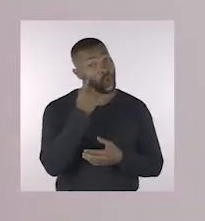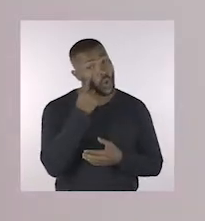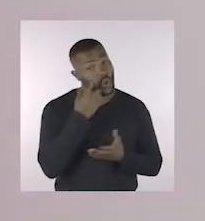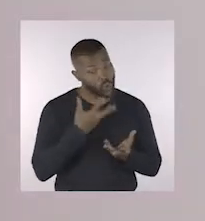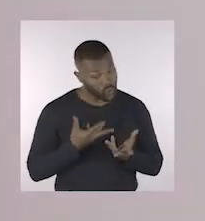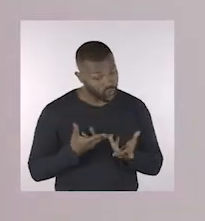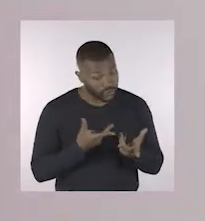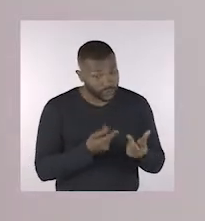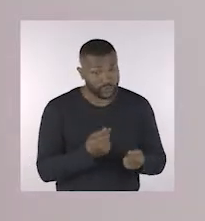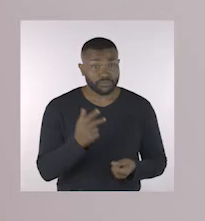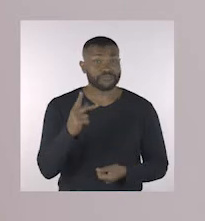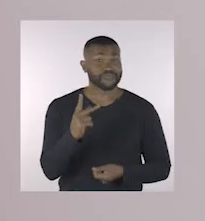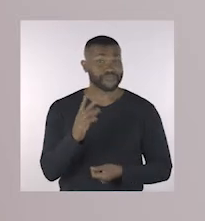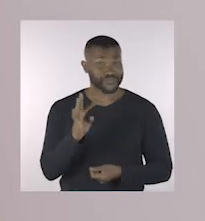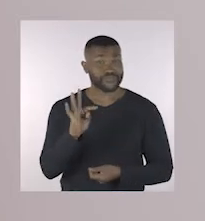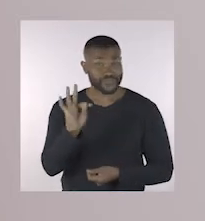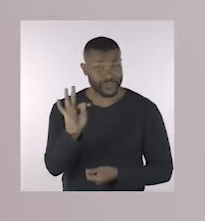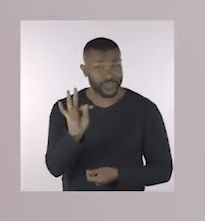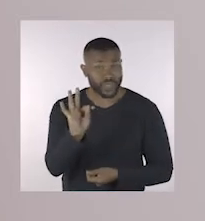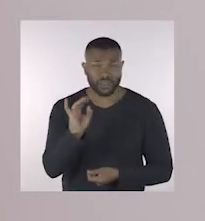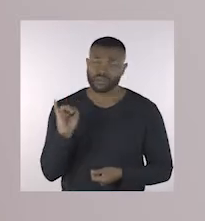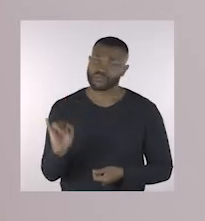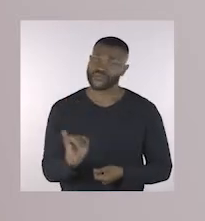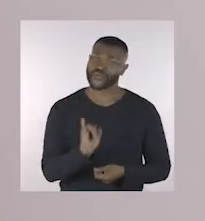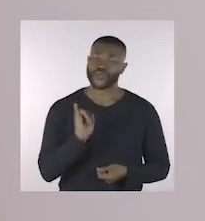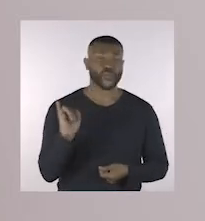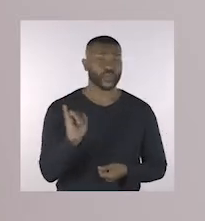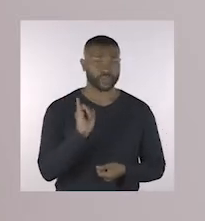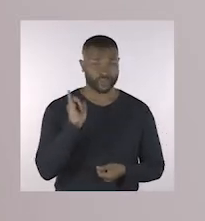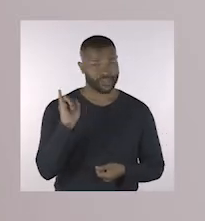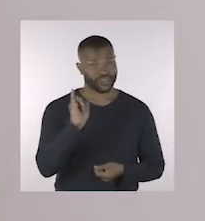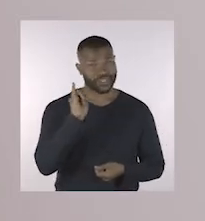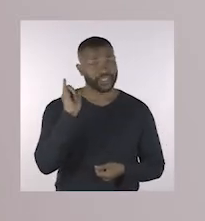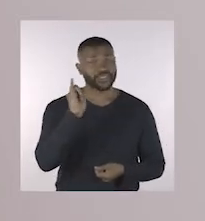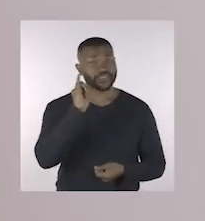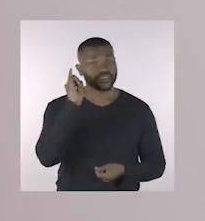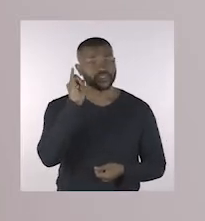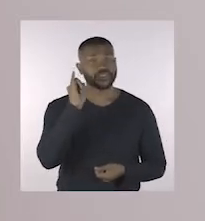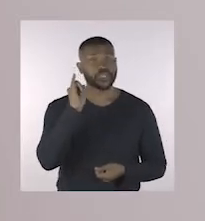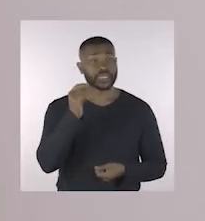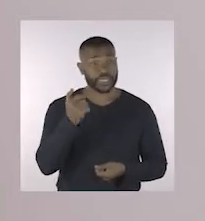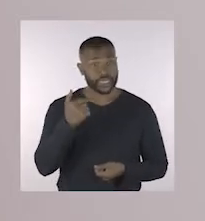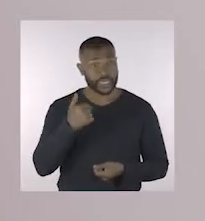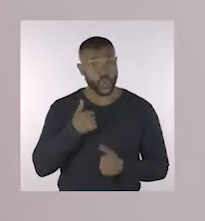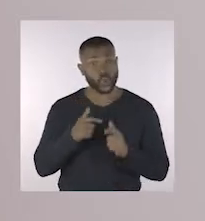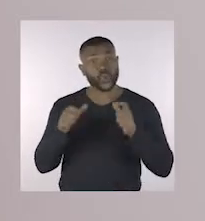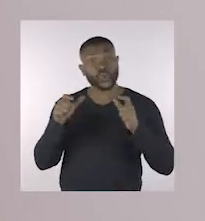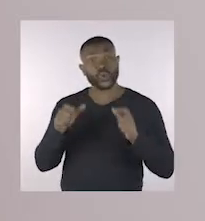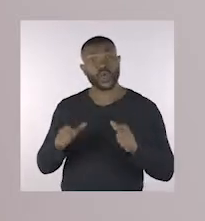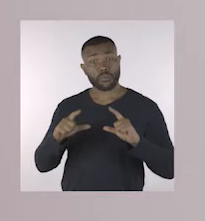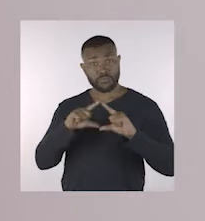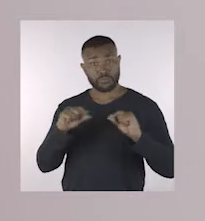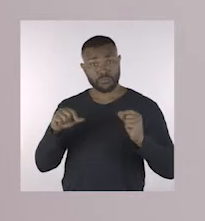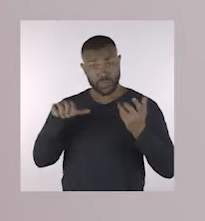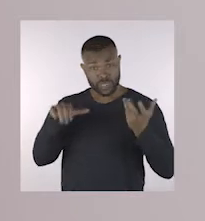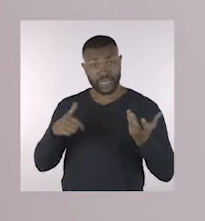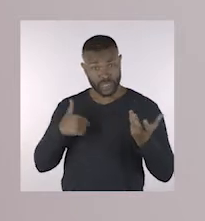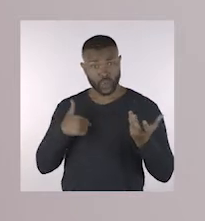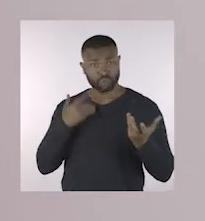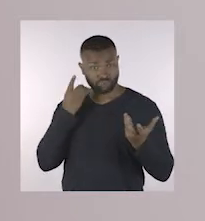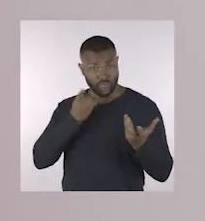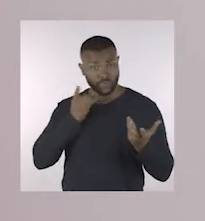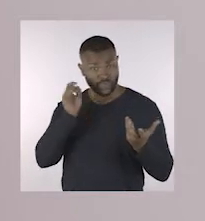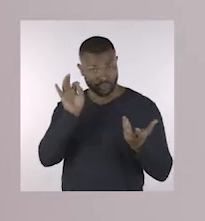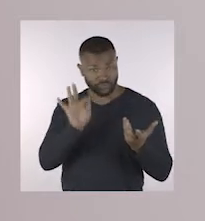convite do PT foi um convite muito muito importante né a gente eu tô lá em Brasília tô como